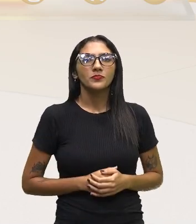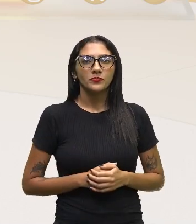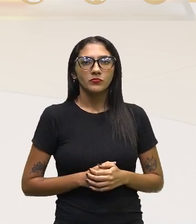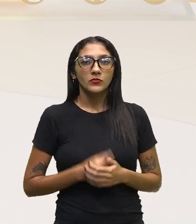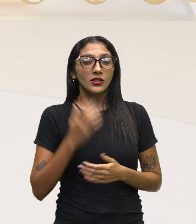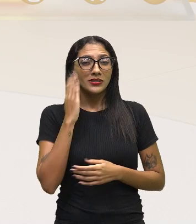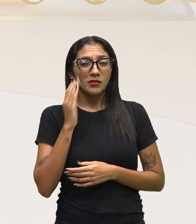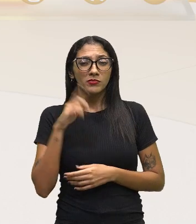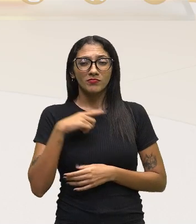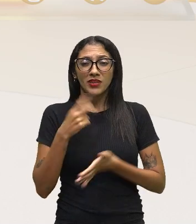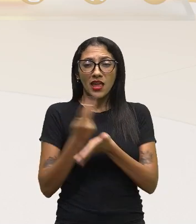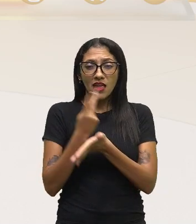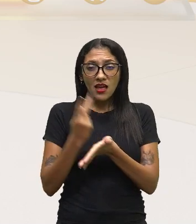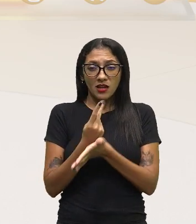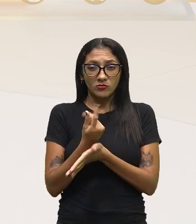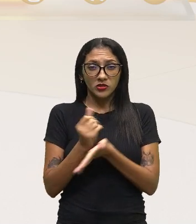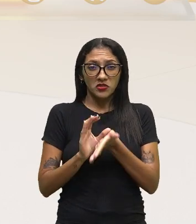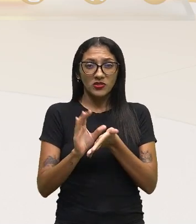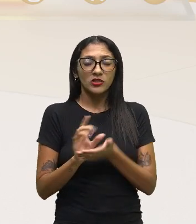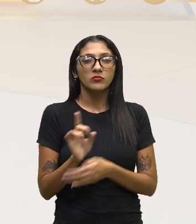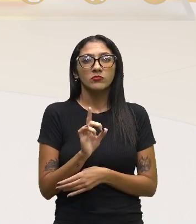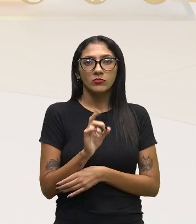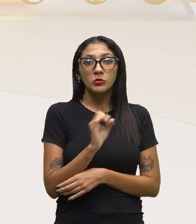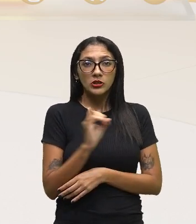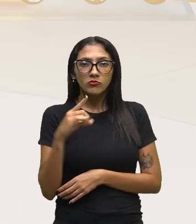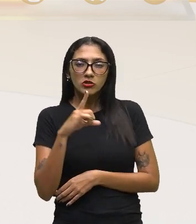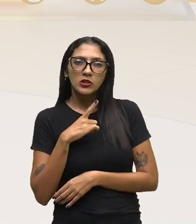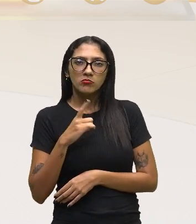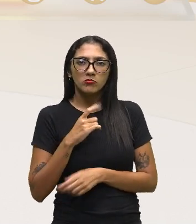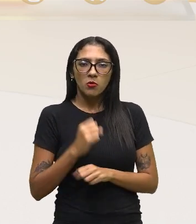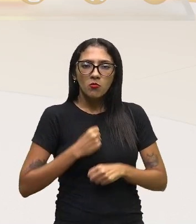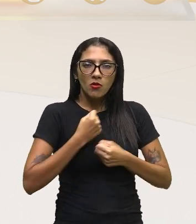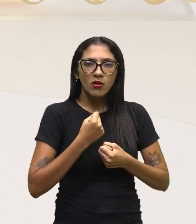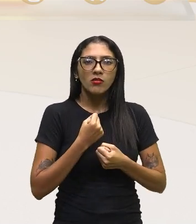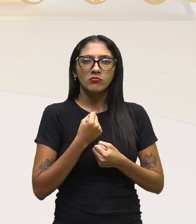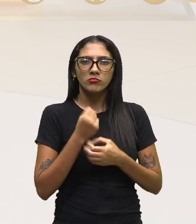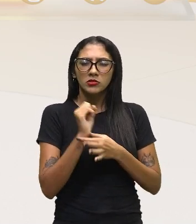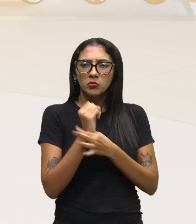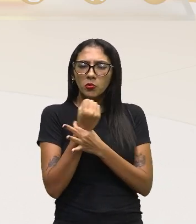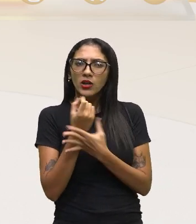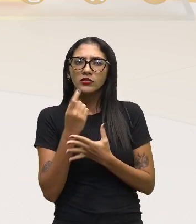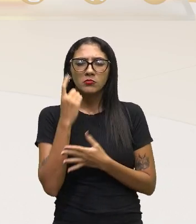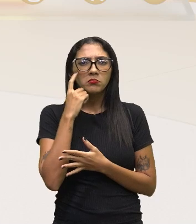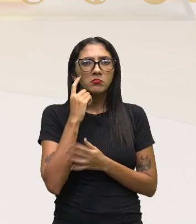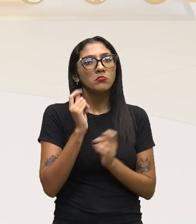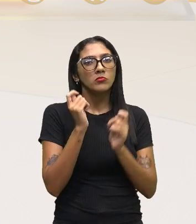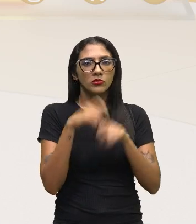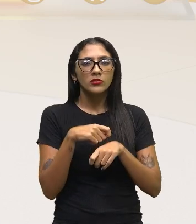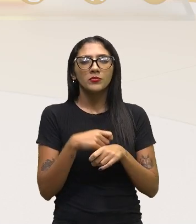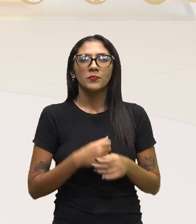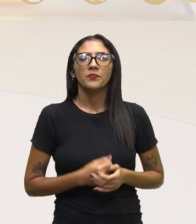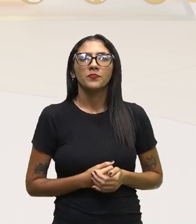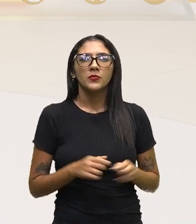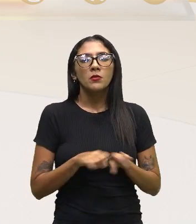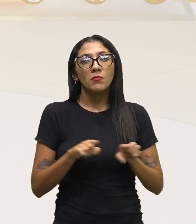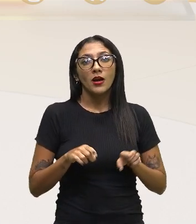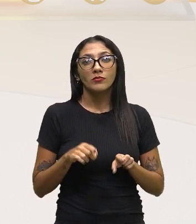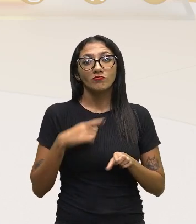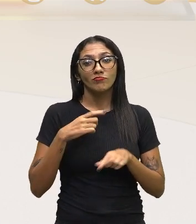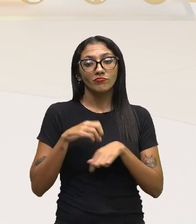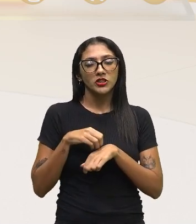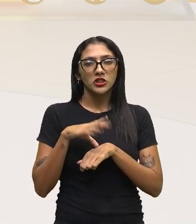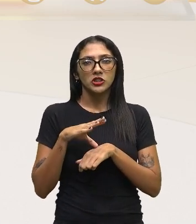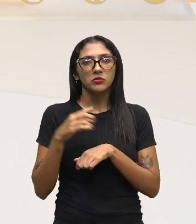não é para você investir. Se você se sente confiante, você pode investir sim em ações. Mas qual é a minha